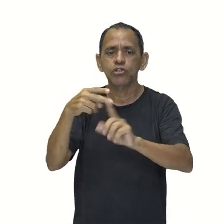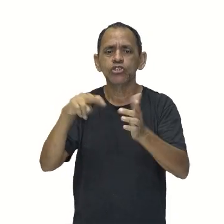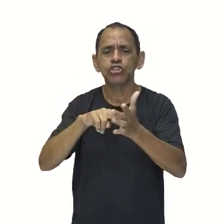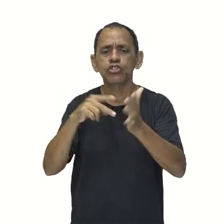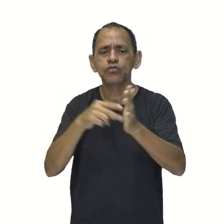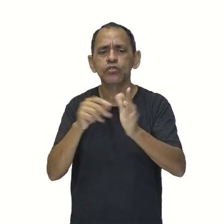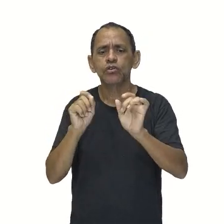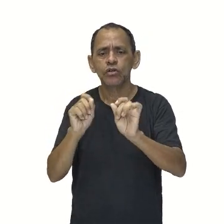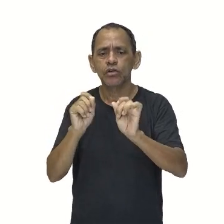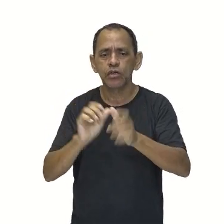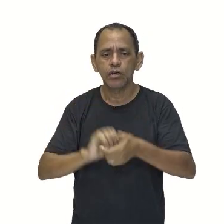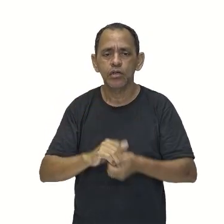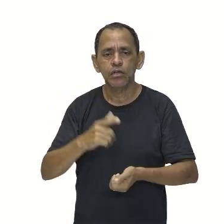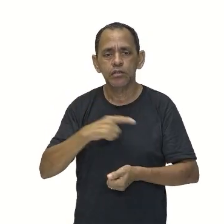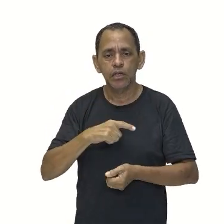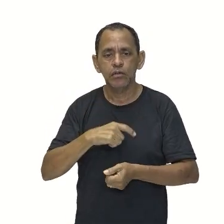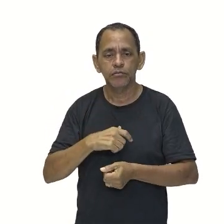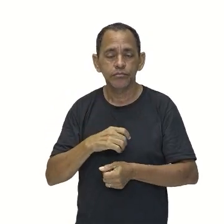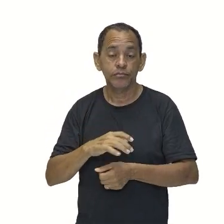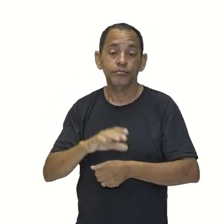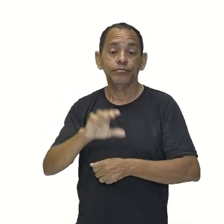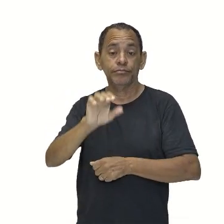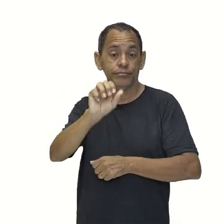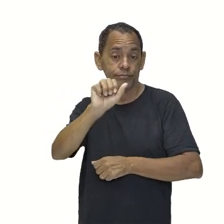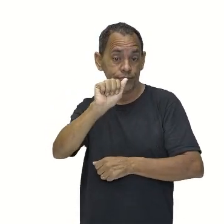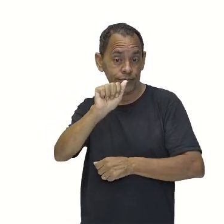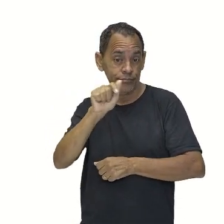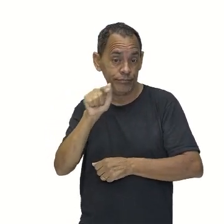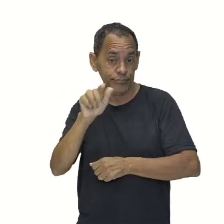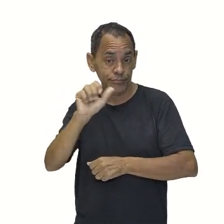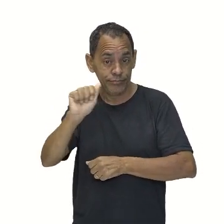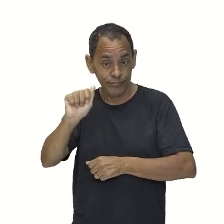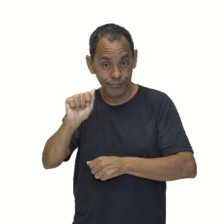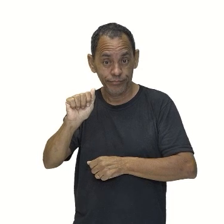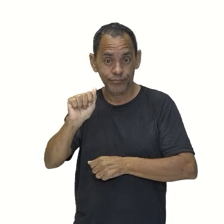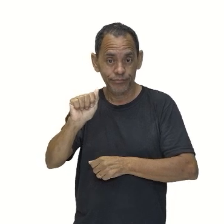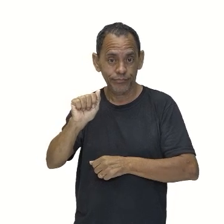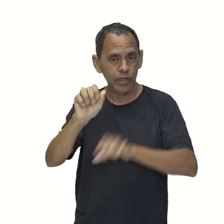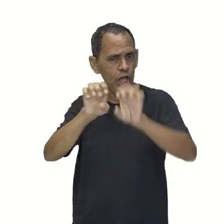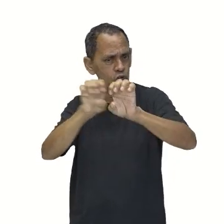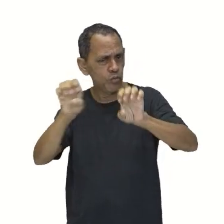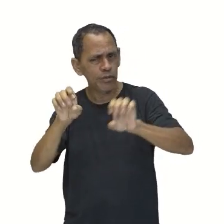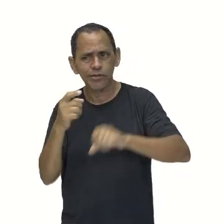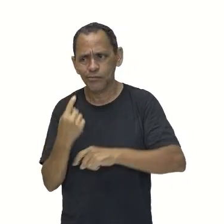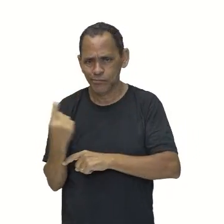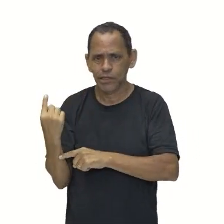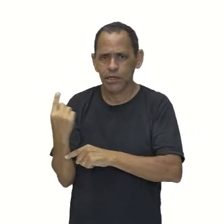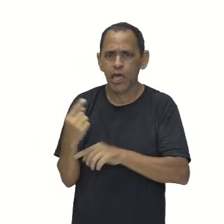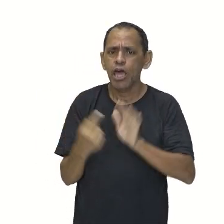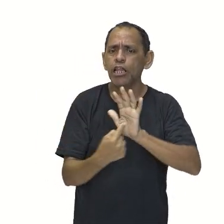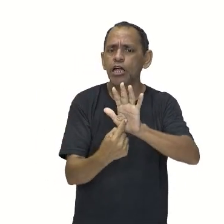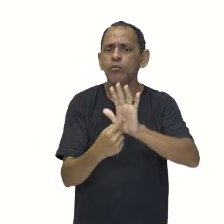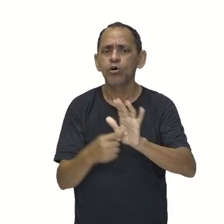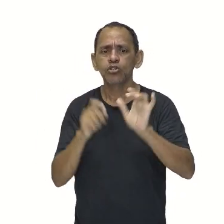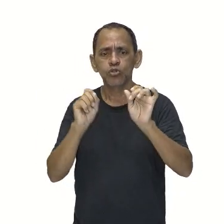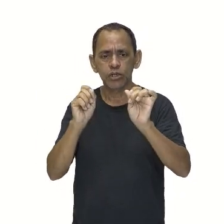eu tenho A vezes A. Ó. Pronto, essa é a expressão algébrica. Beleza? Ó. Olha